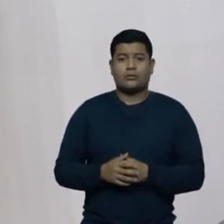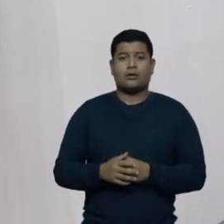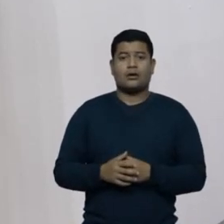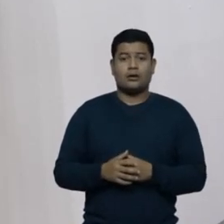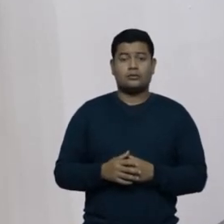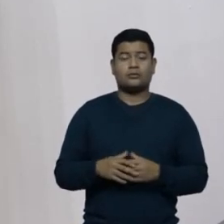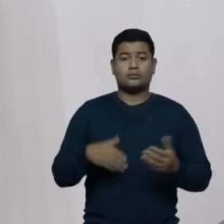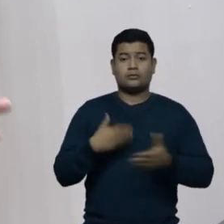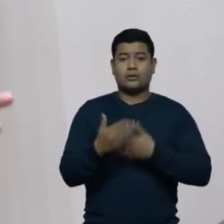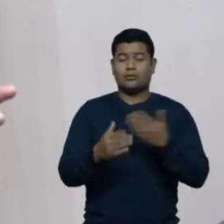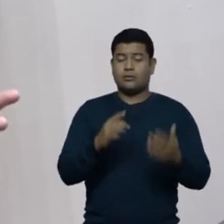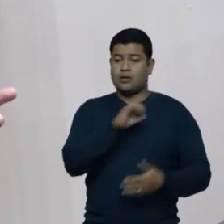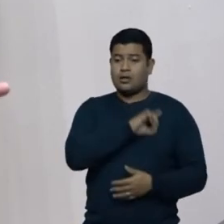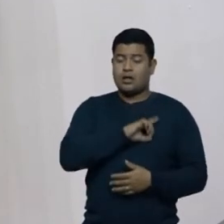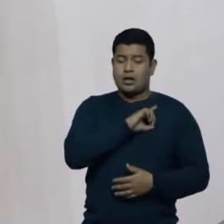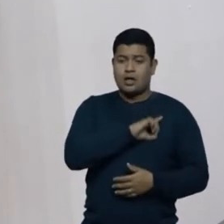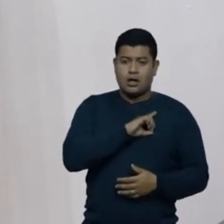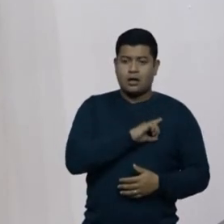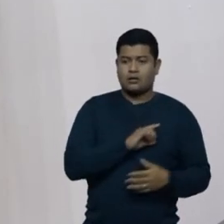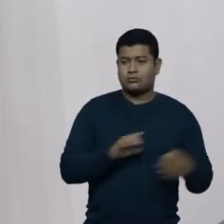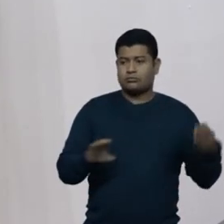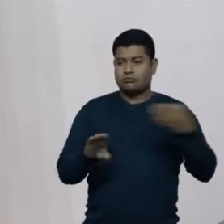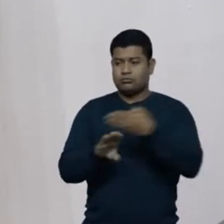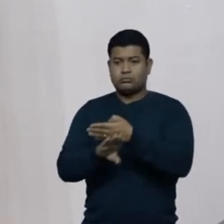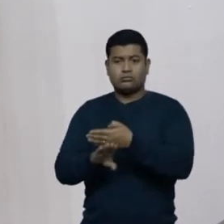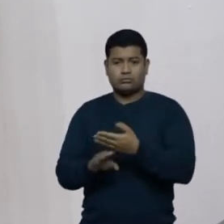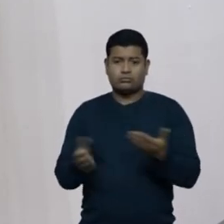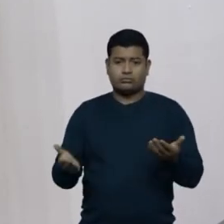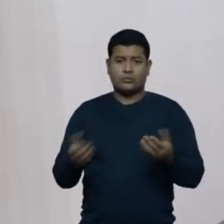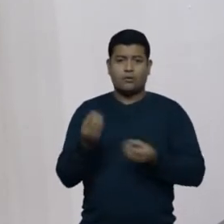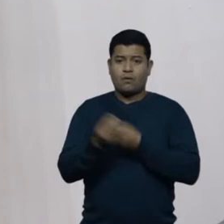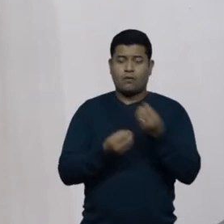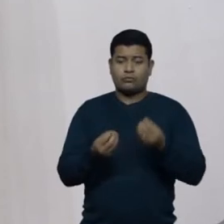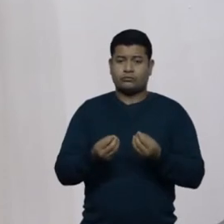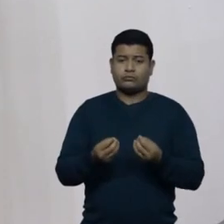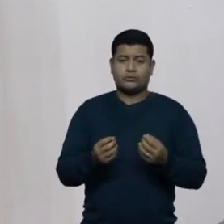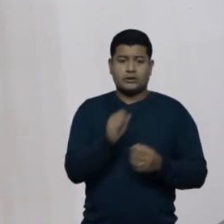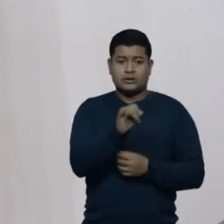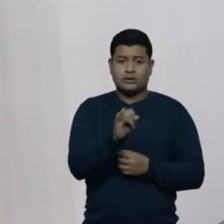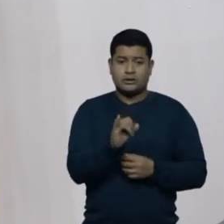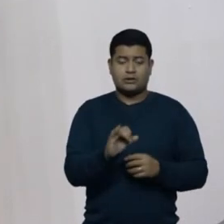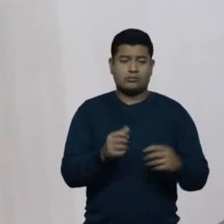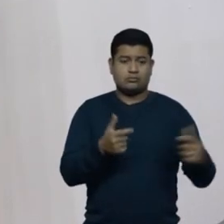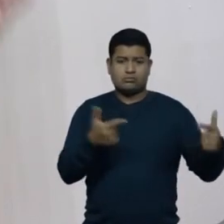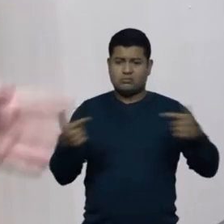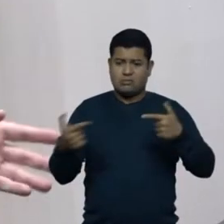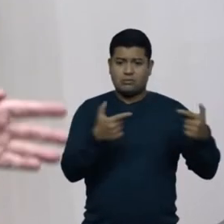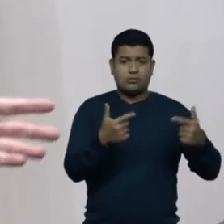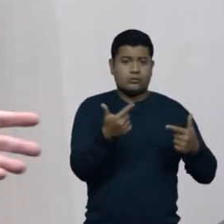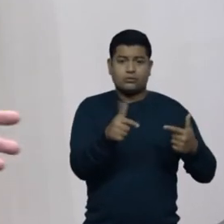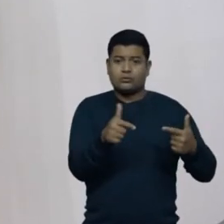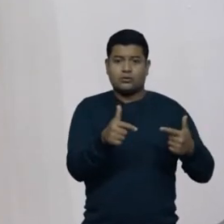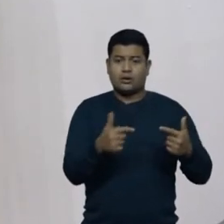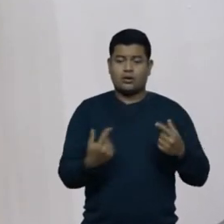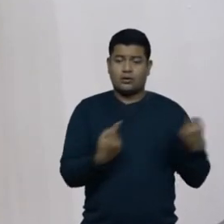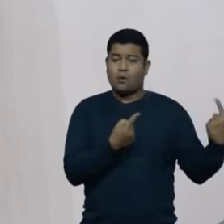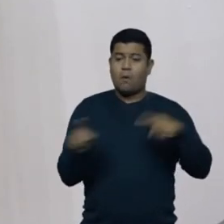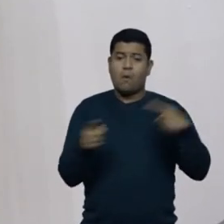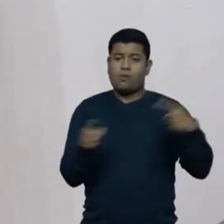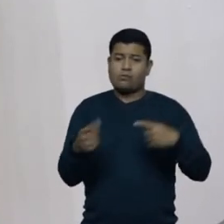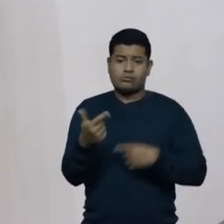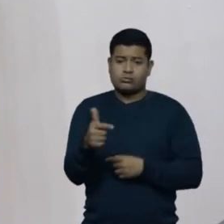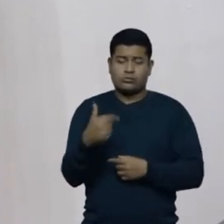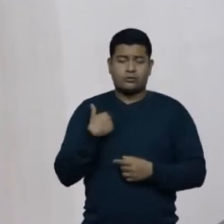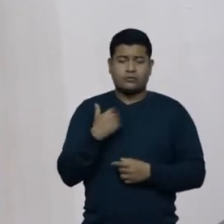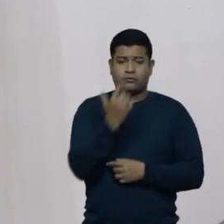e pronto. Então, era esse o meu pronunciamento de indignação, de alerta, de que